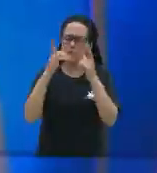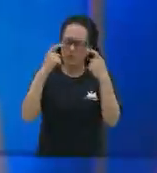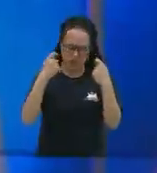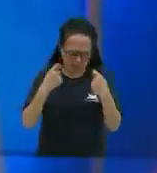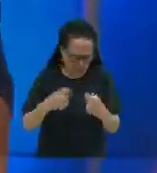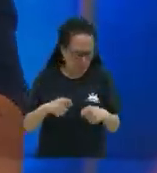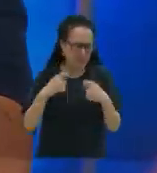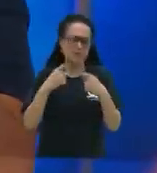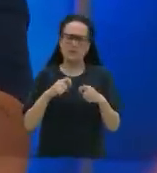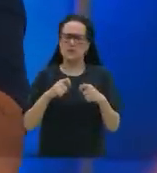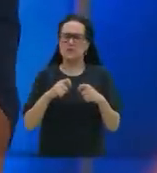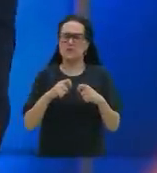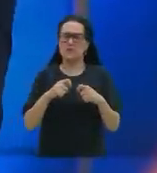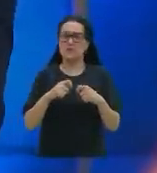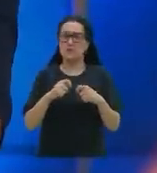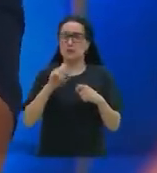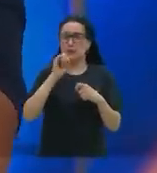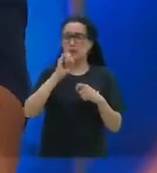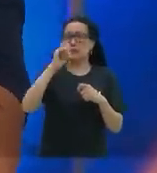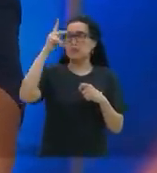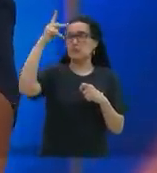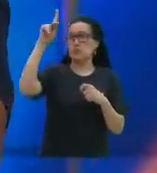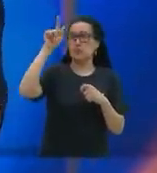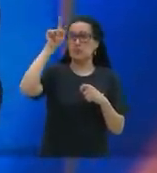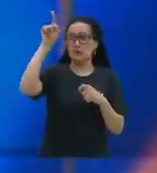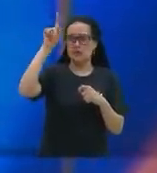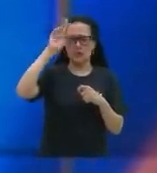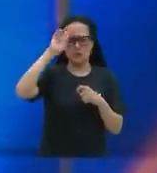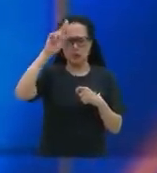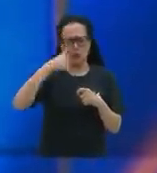Sem Ti eu nada sou, Senhor.